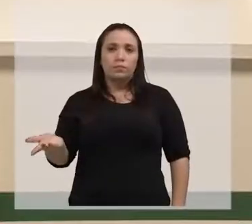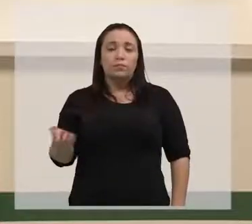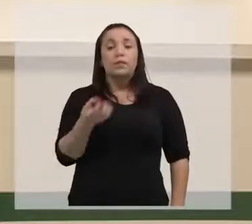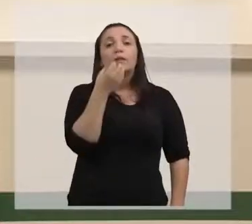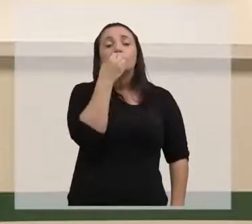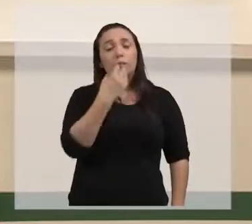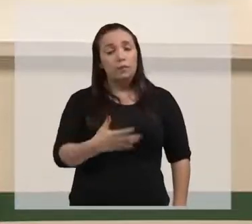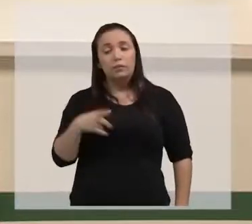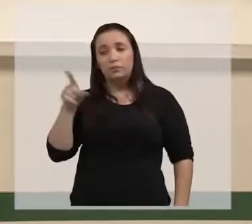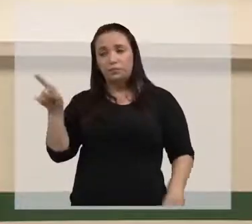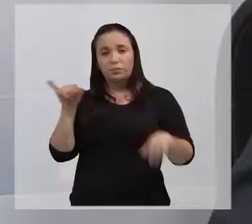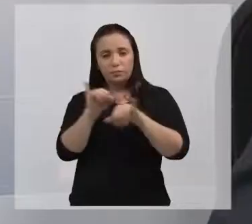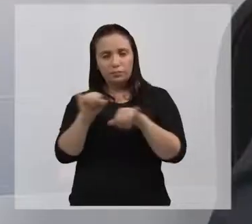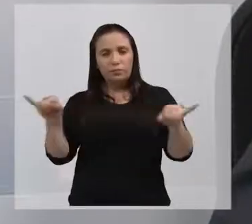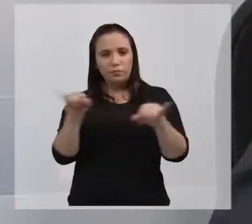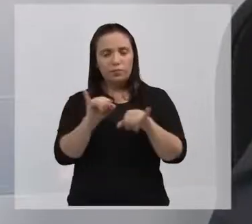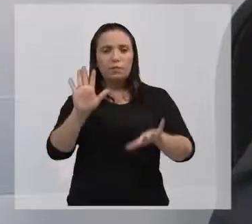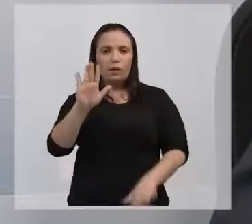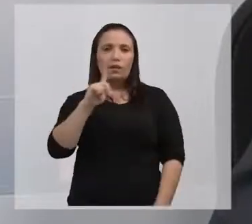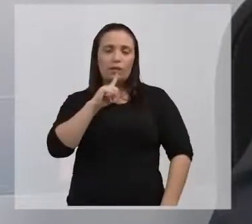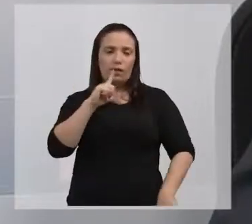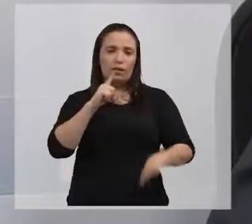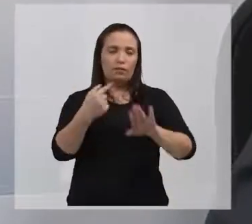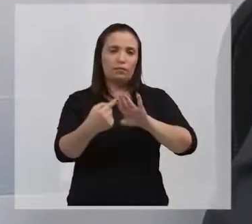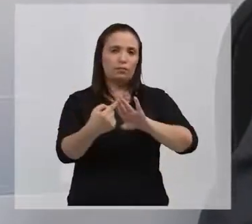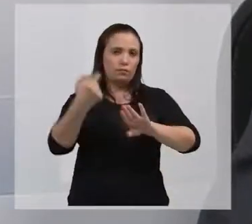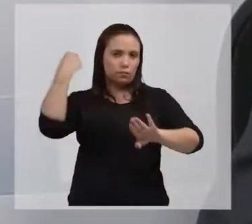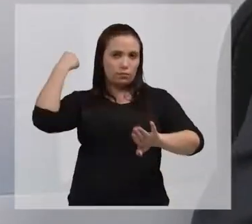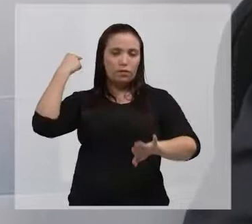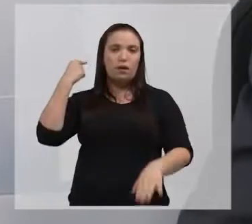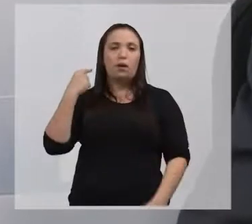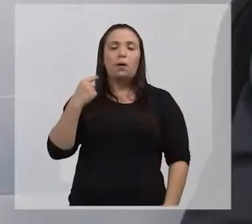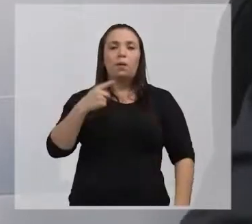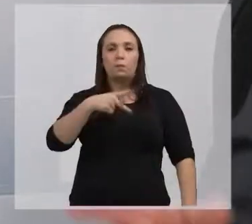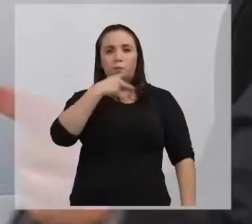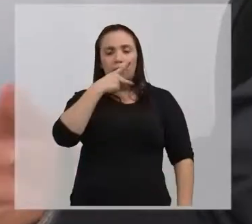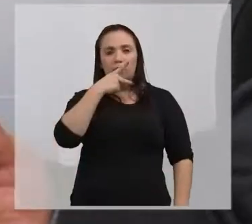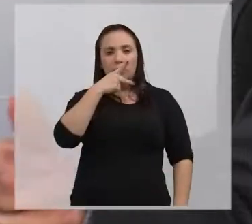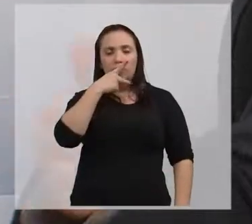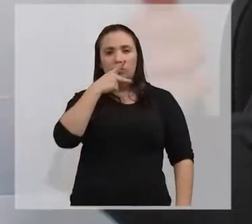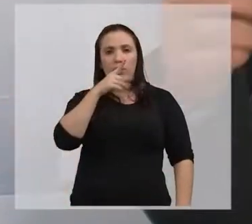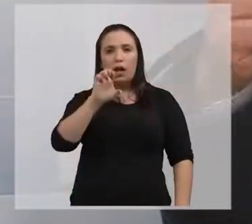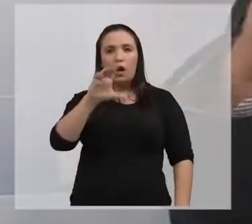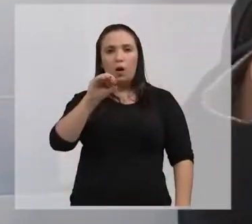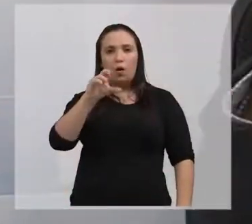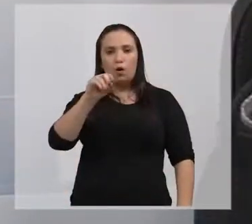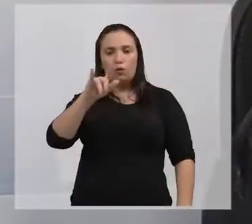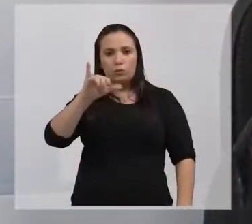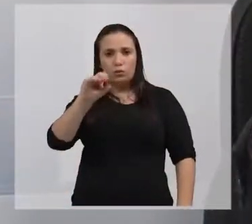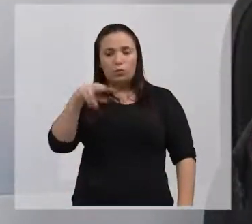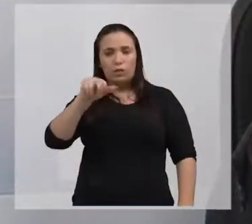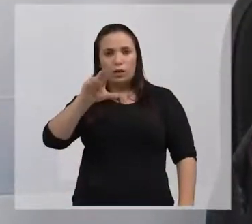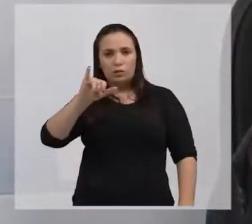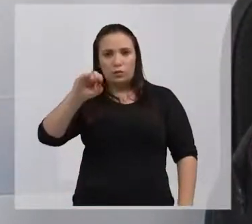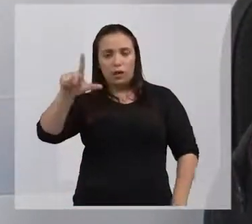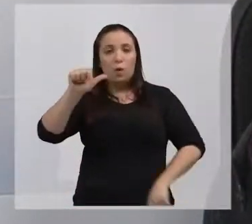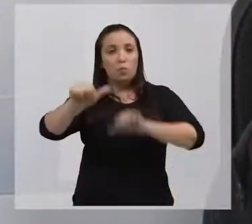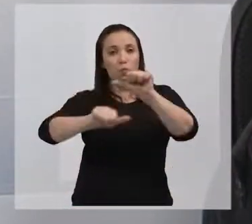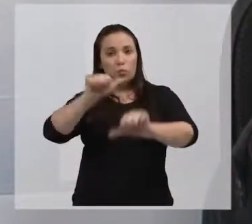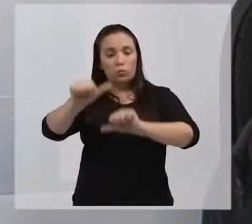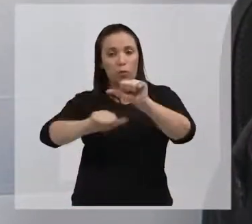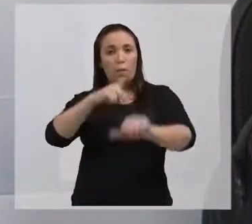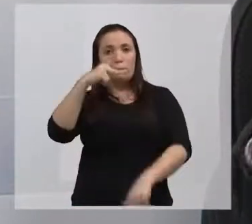sua tese. Alguns anos atrás, o Partido Ecológico Nacional, que agora mudou para Patriota,